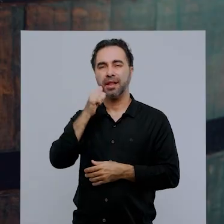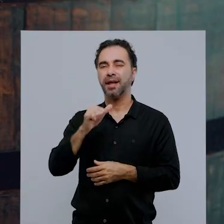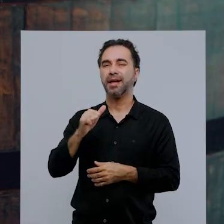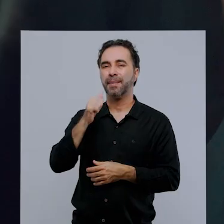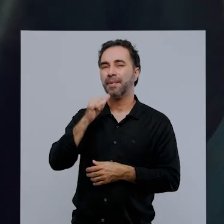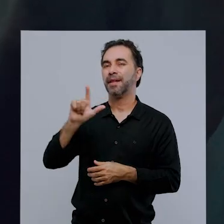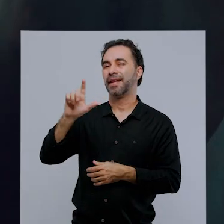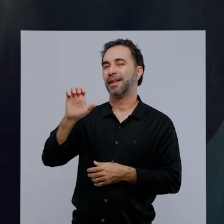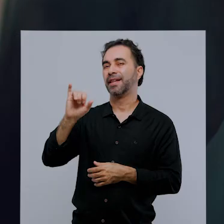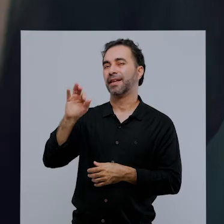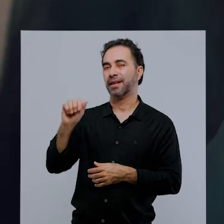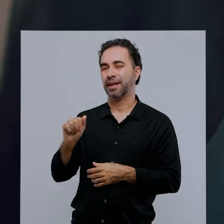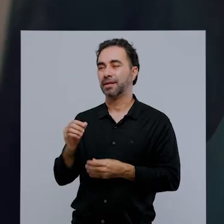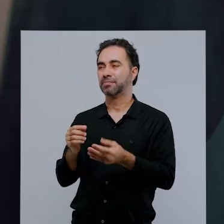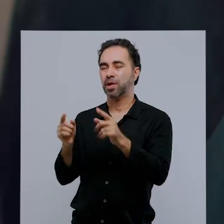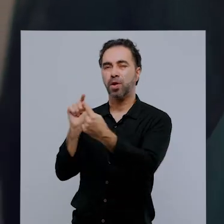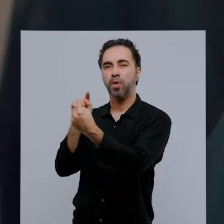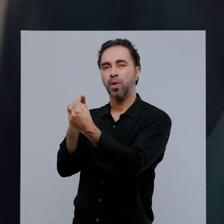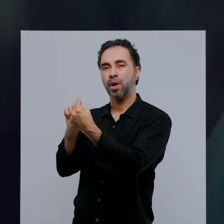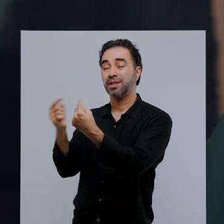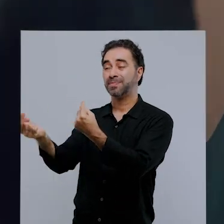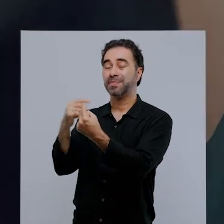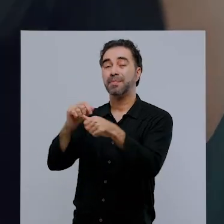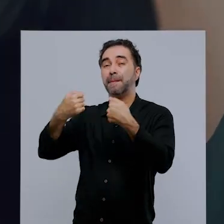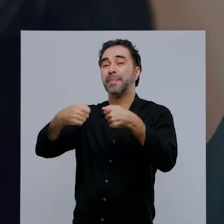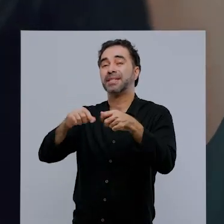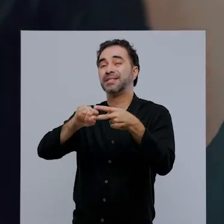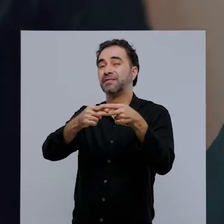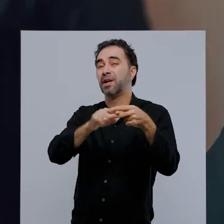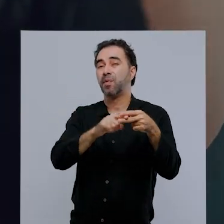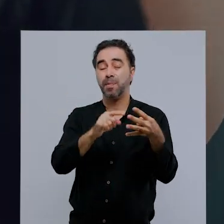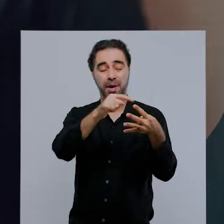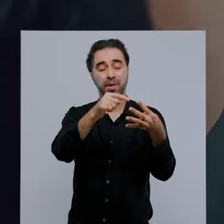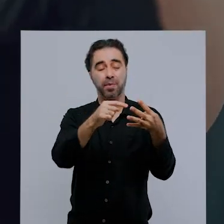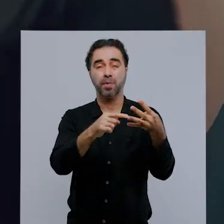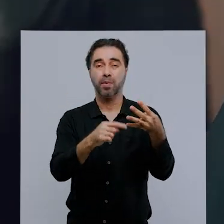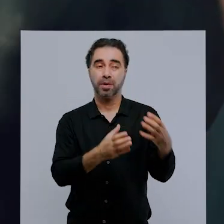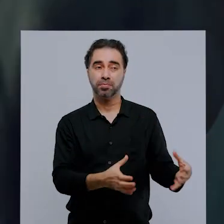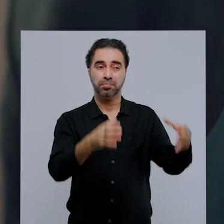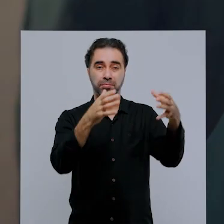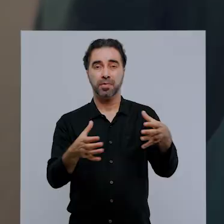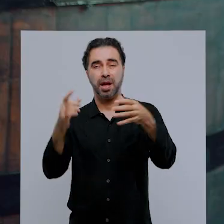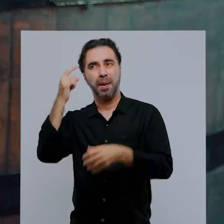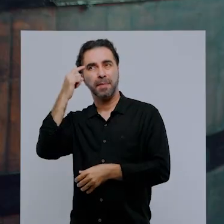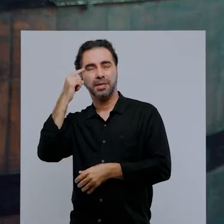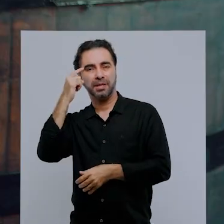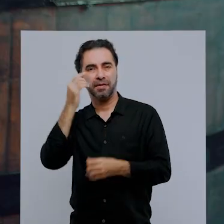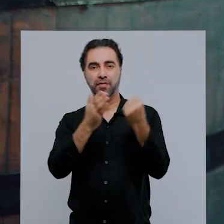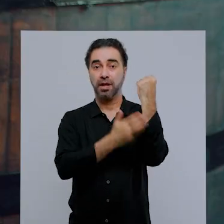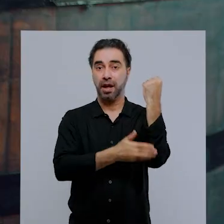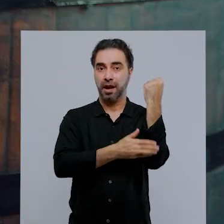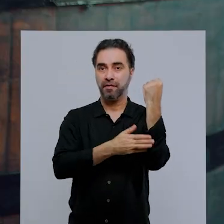com a empresa. A gente fazia a restauração de 4 tonéis de carvalho, que ela imaginava que fosse carvalho europeu. E